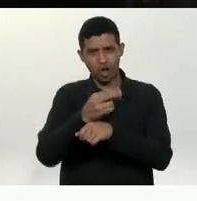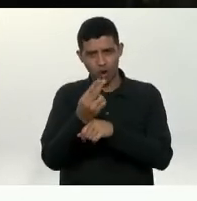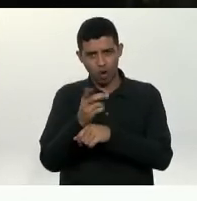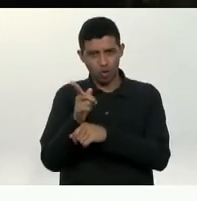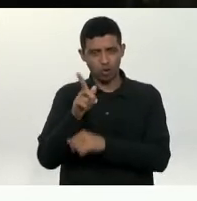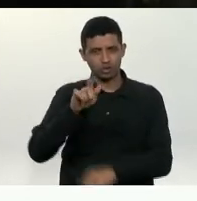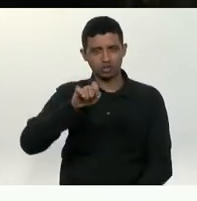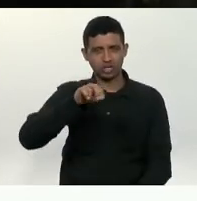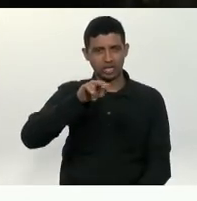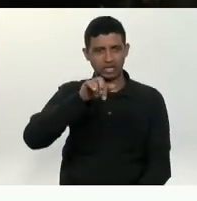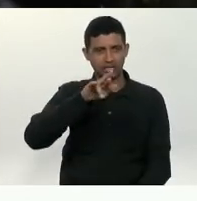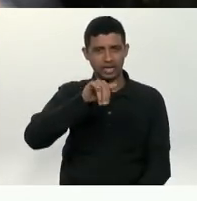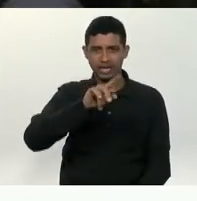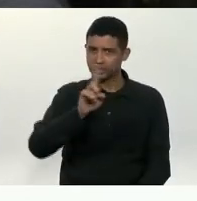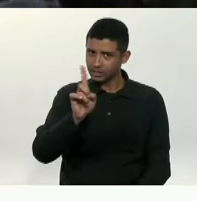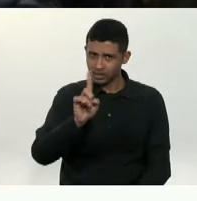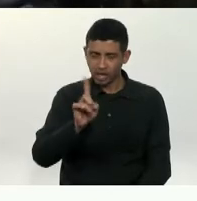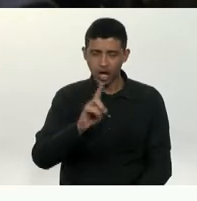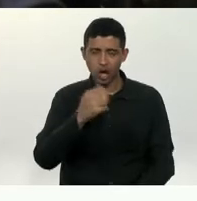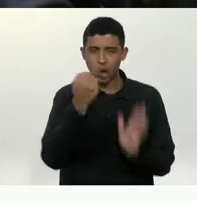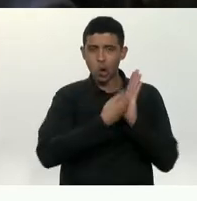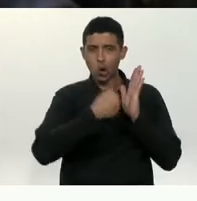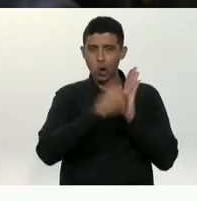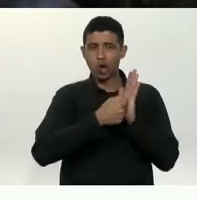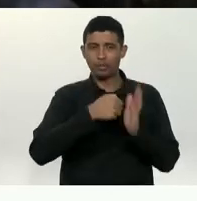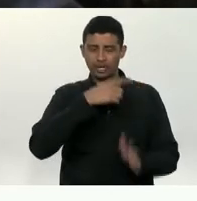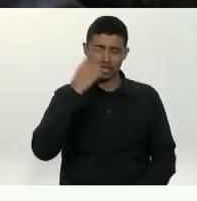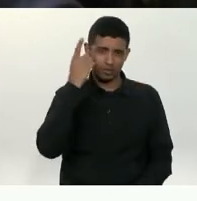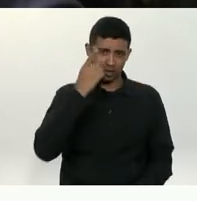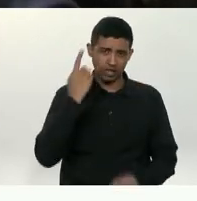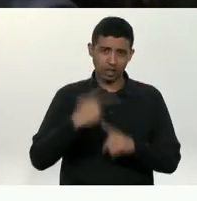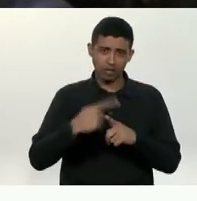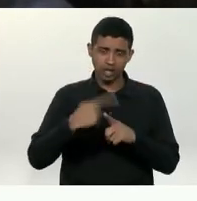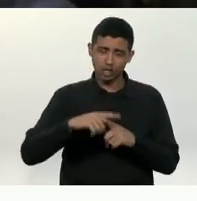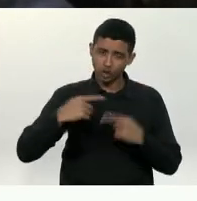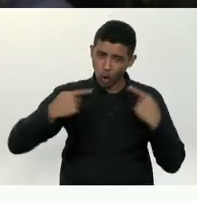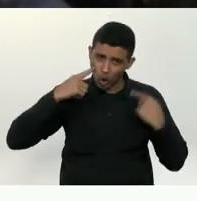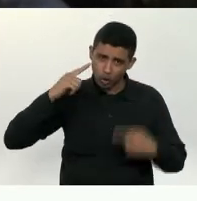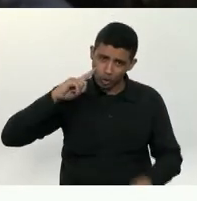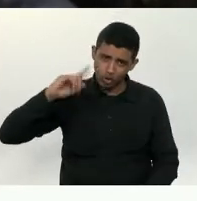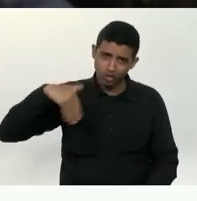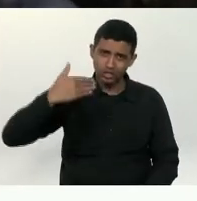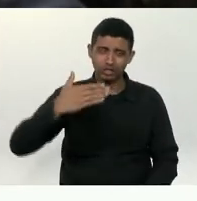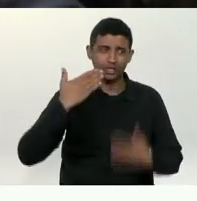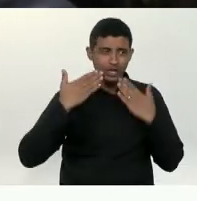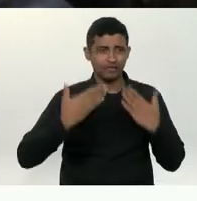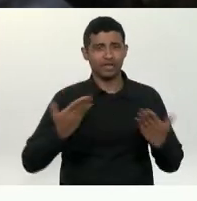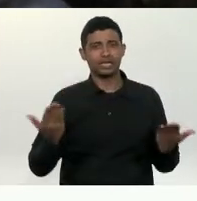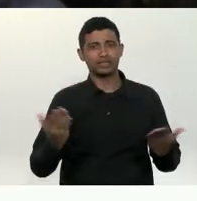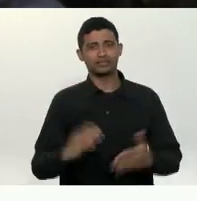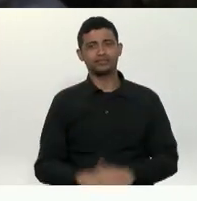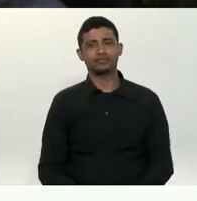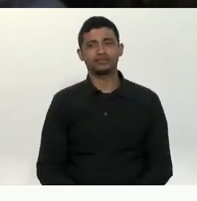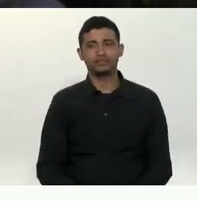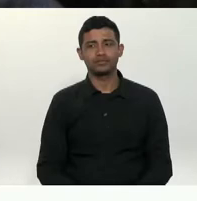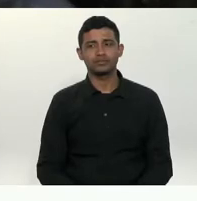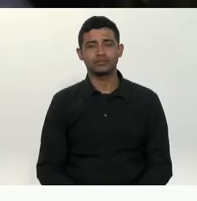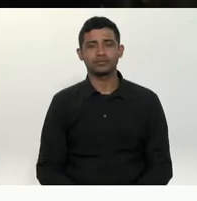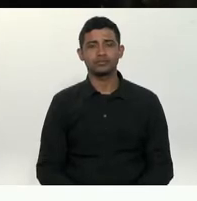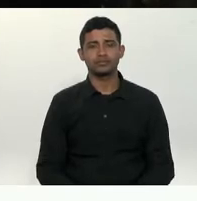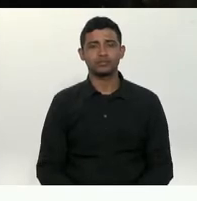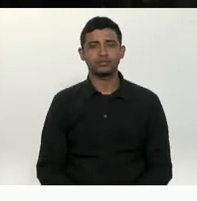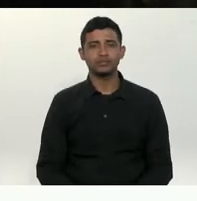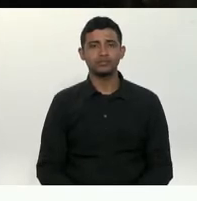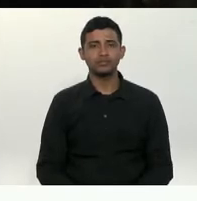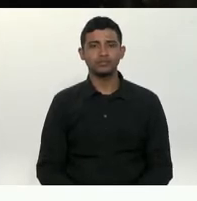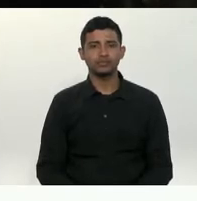cobrado do deputado, porque é ele que está na ponta, ou do político que está na ponta todos os dias. Entender qual é o valor dessa renovação.